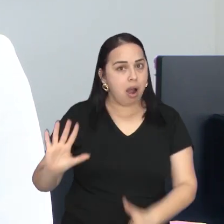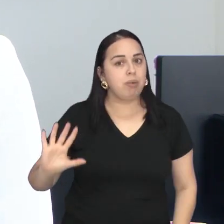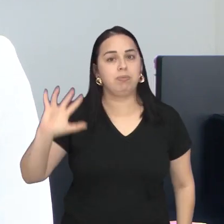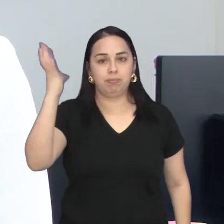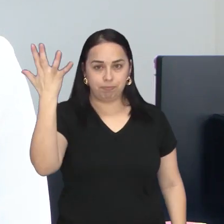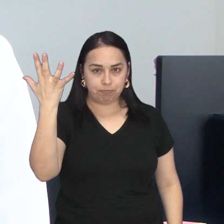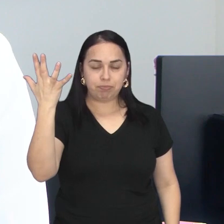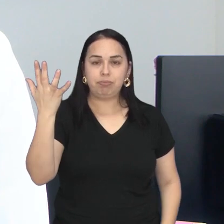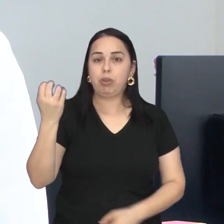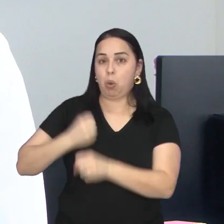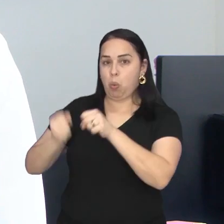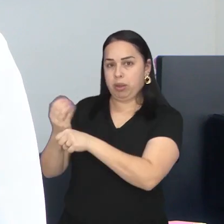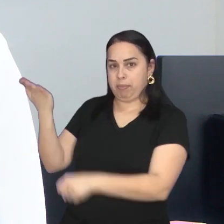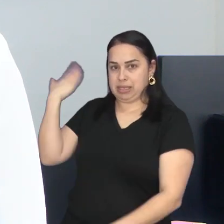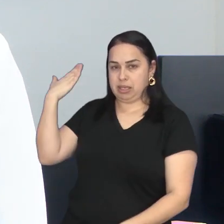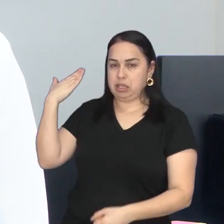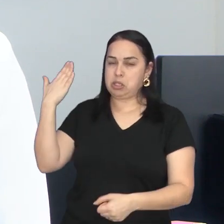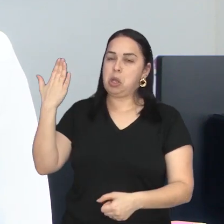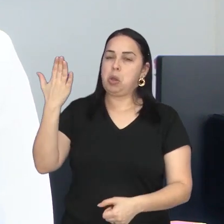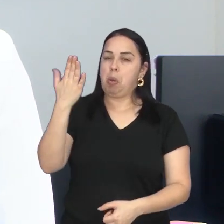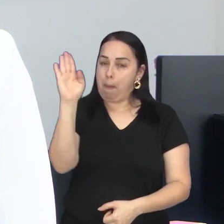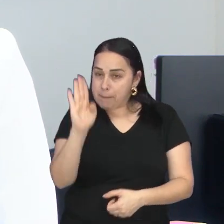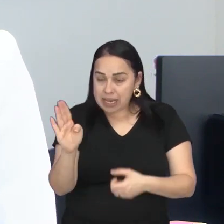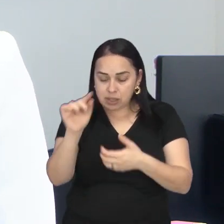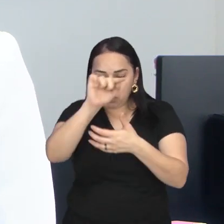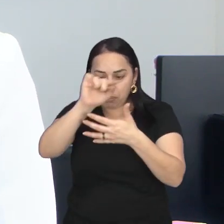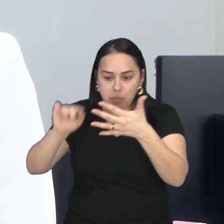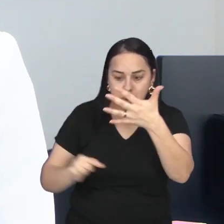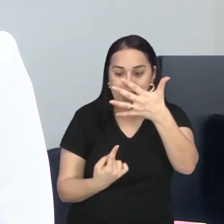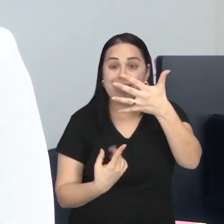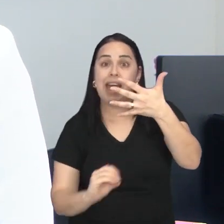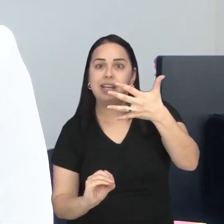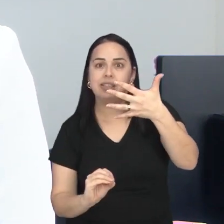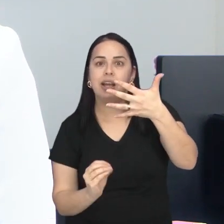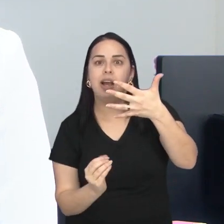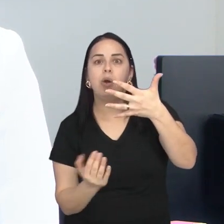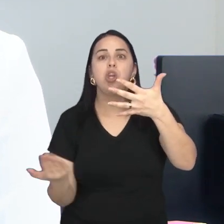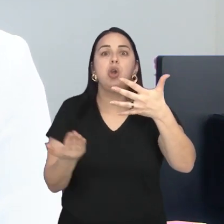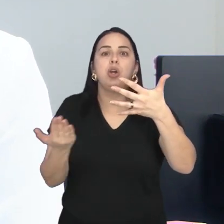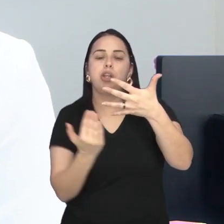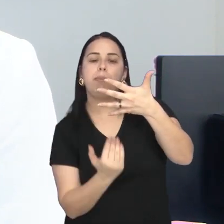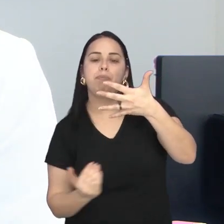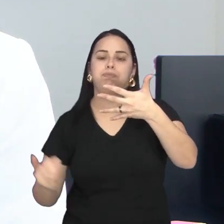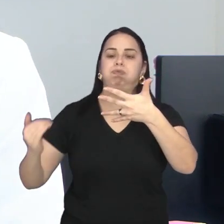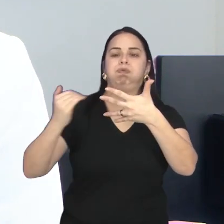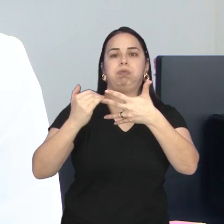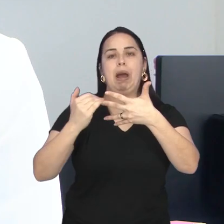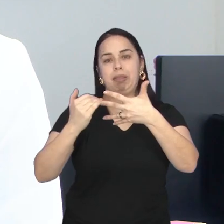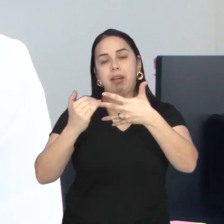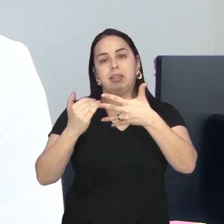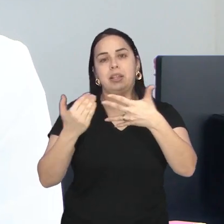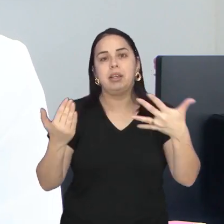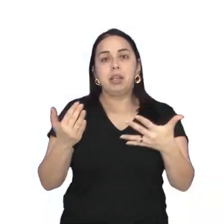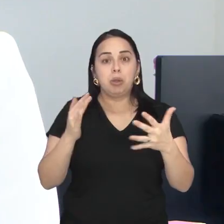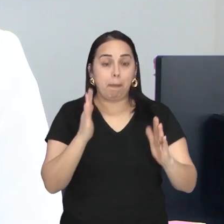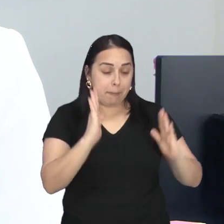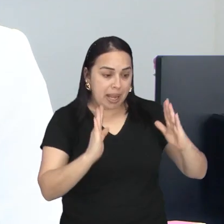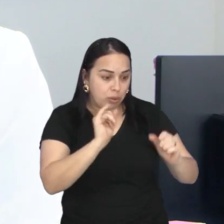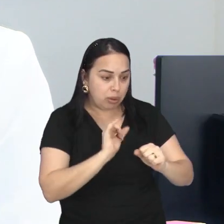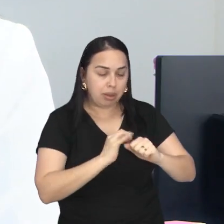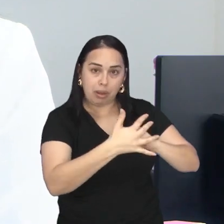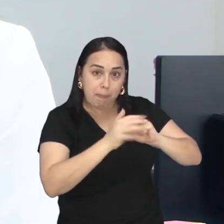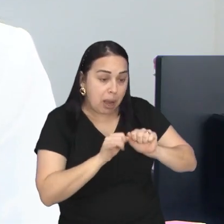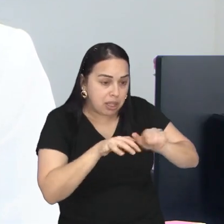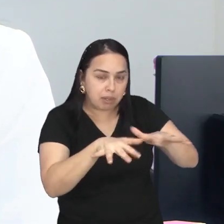salto aí bem grande uns anos atrás o Brasil ocupava a décima posição E hoje nós somos o terceiro é no mercado mundial tá